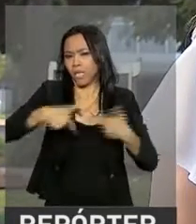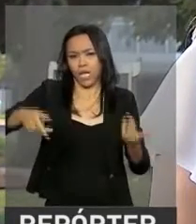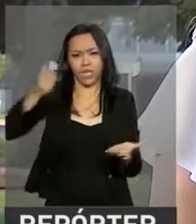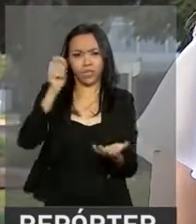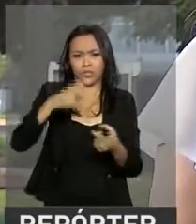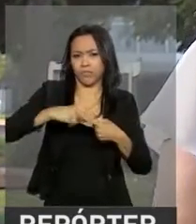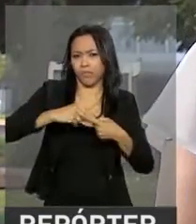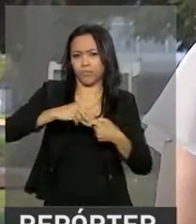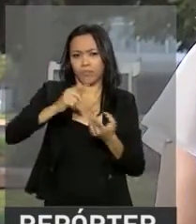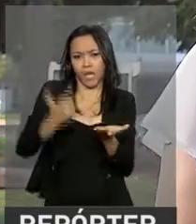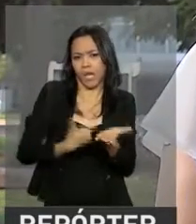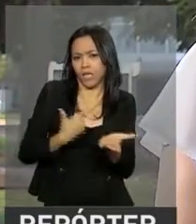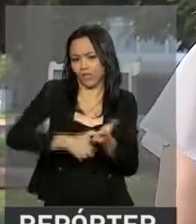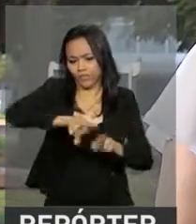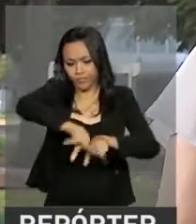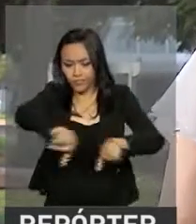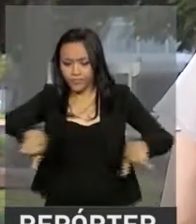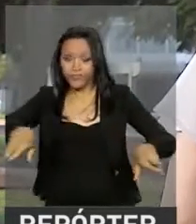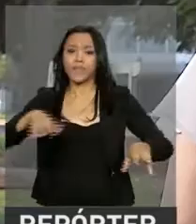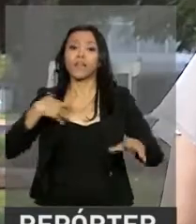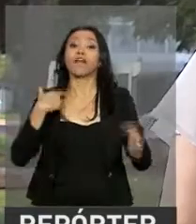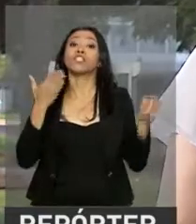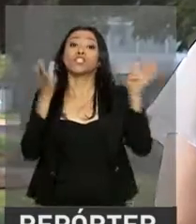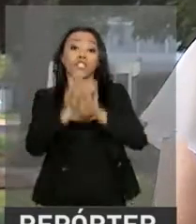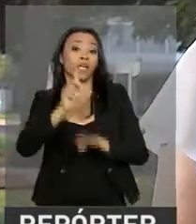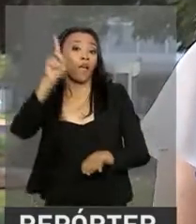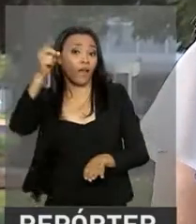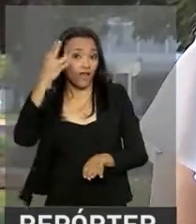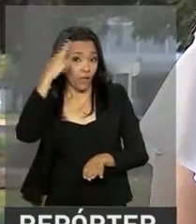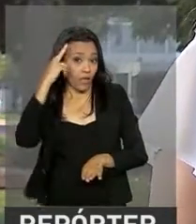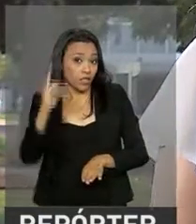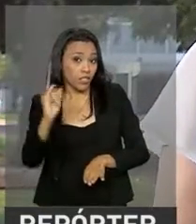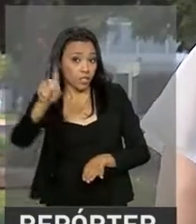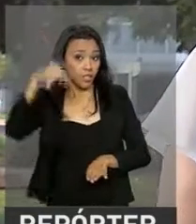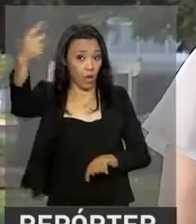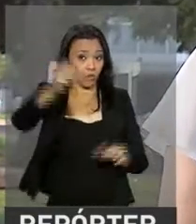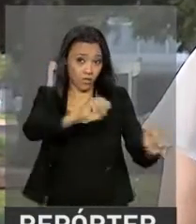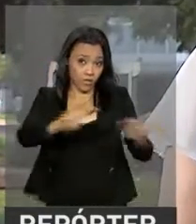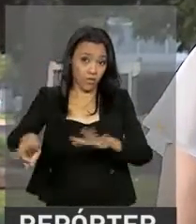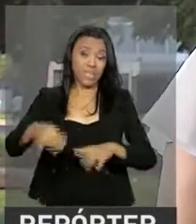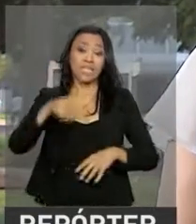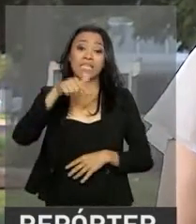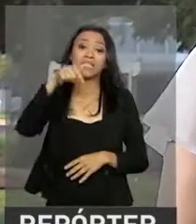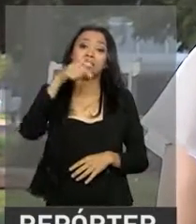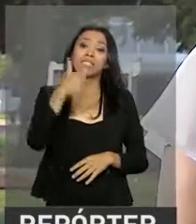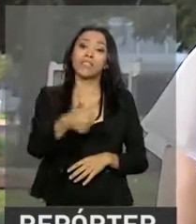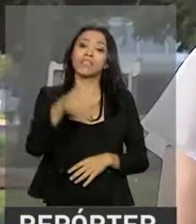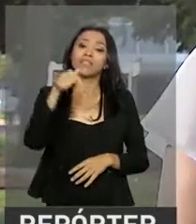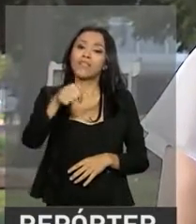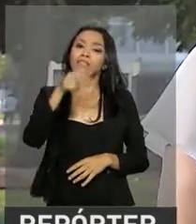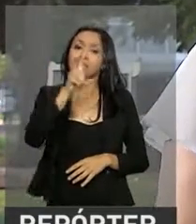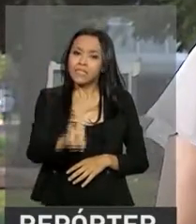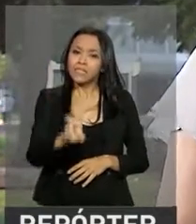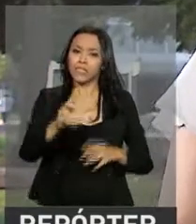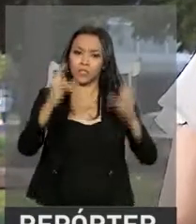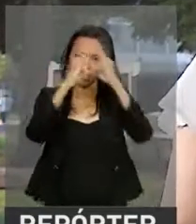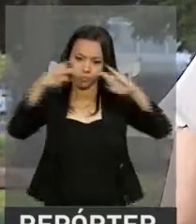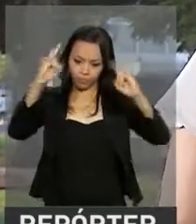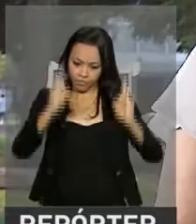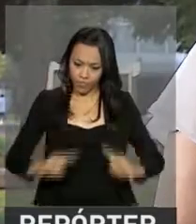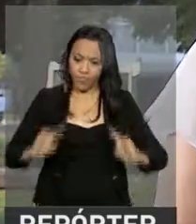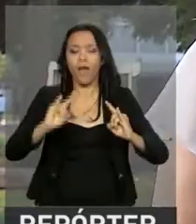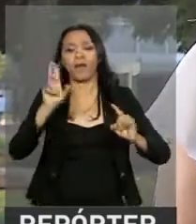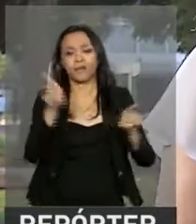arrecadados devem chegar ao haiti já na semana que vem além disso 75 barracas de 25 metros quadrados vão ser